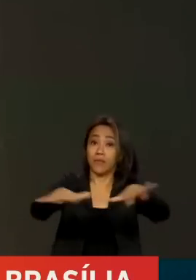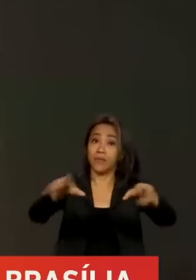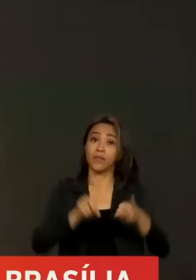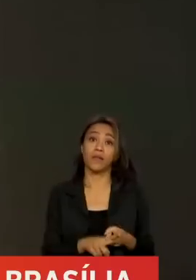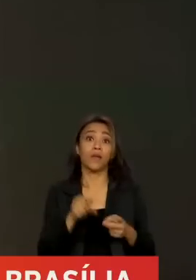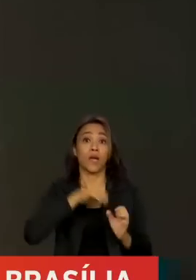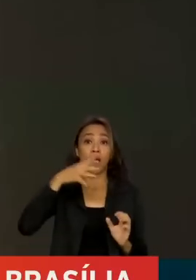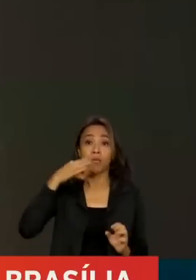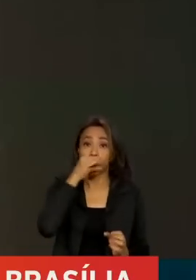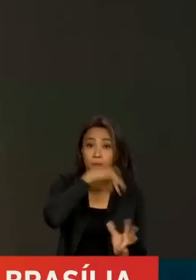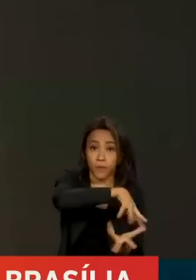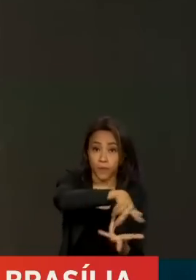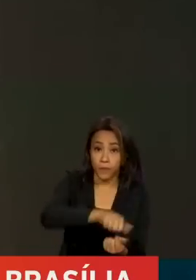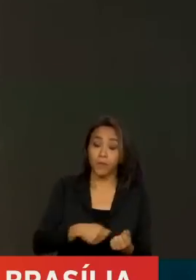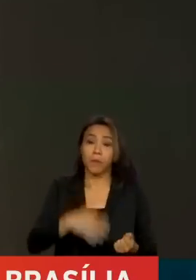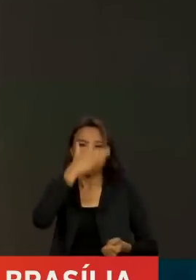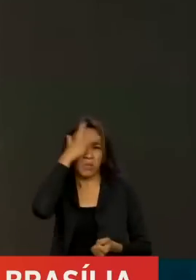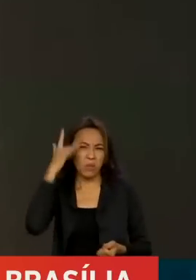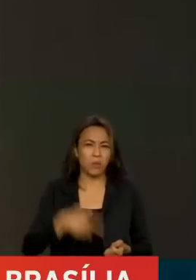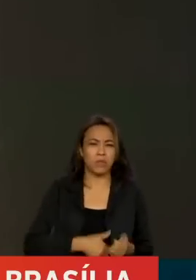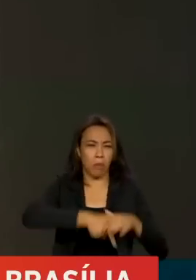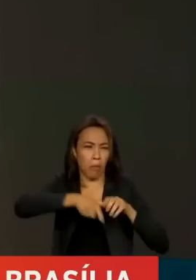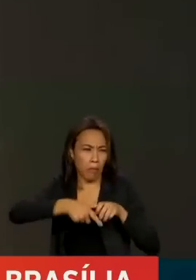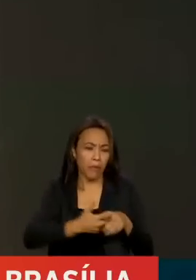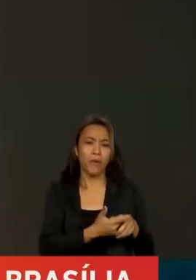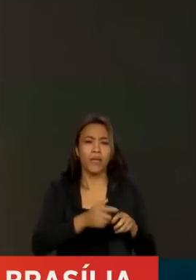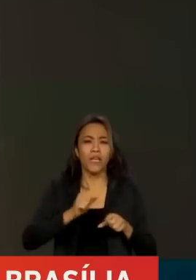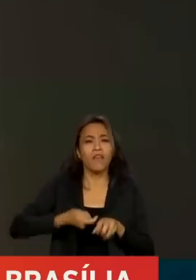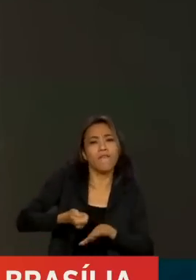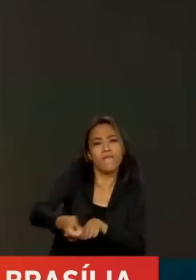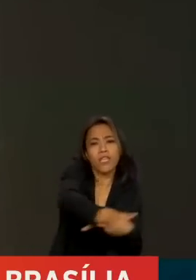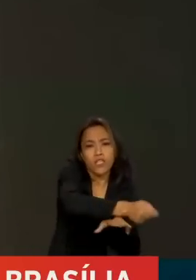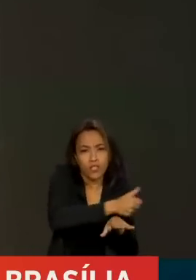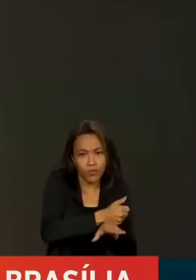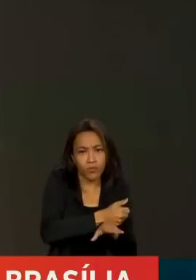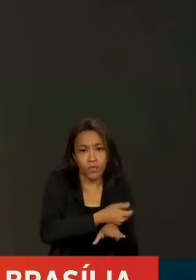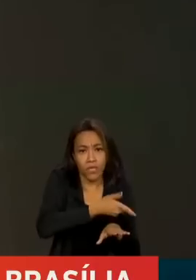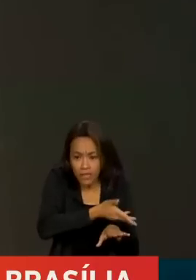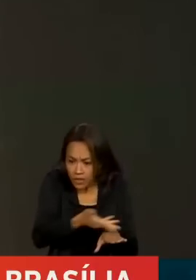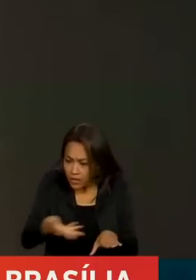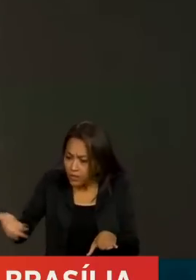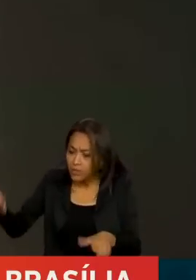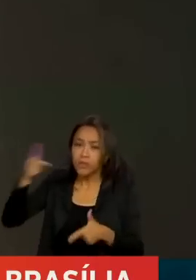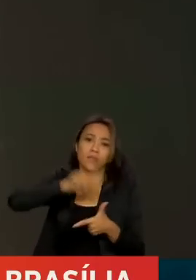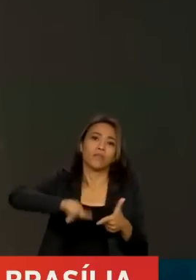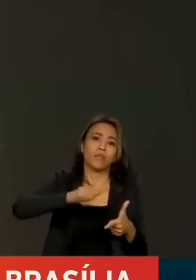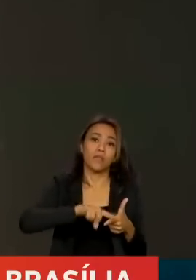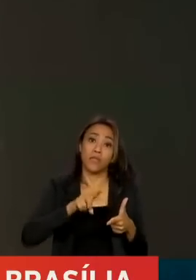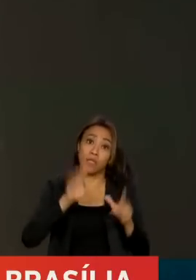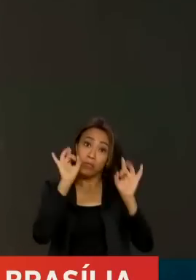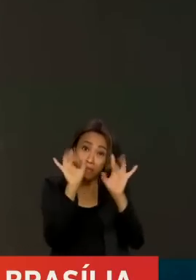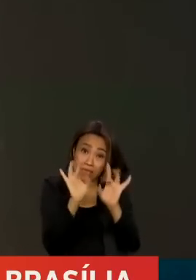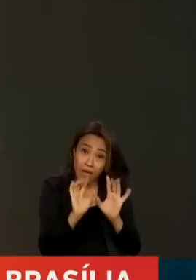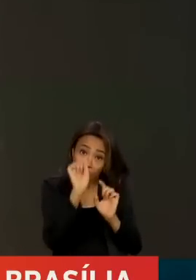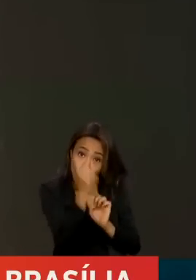da intolerância extremismo proliferação de fake News essa problemática em especial a